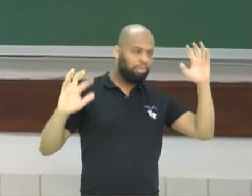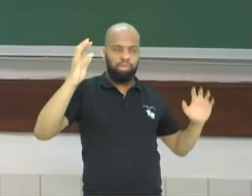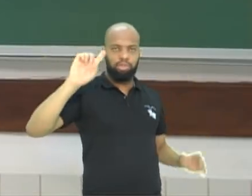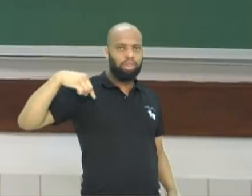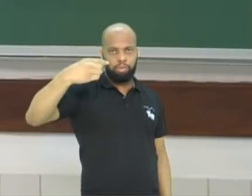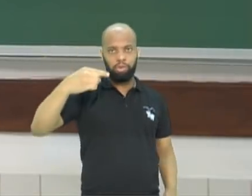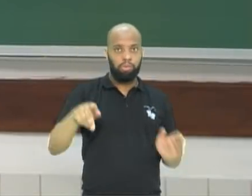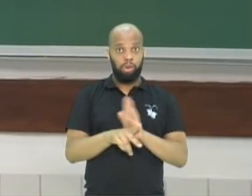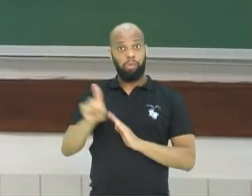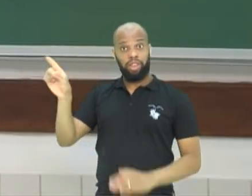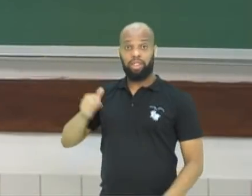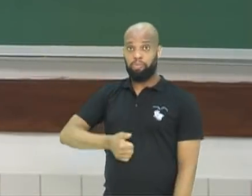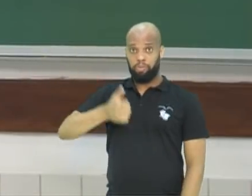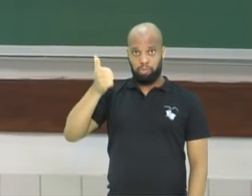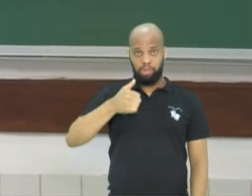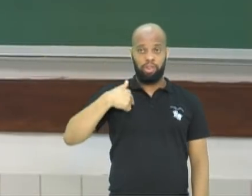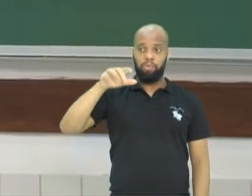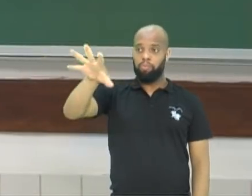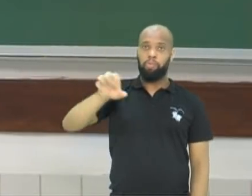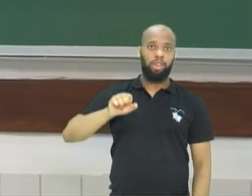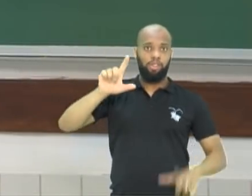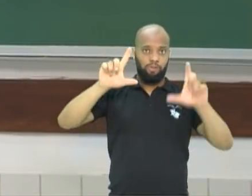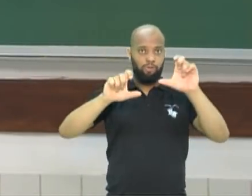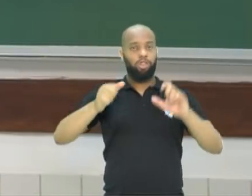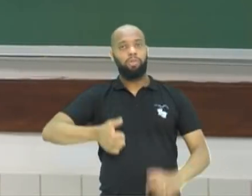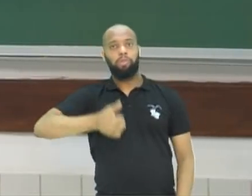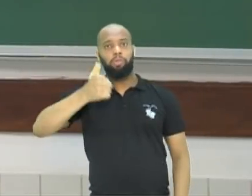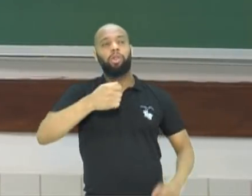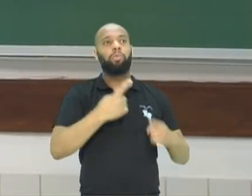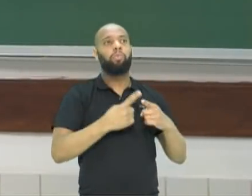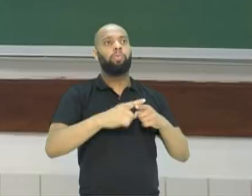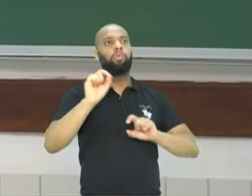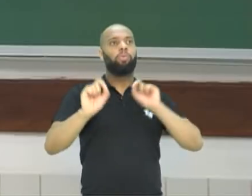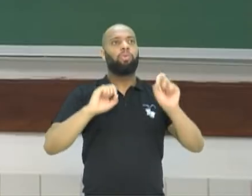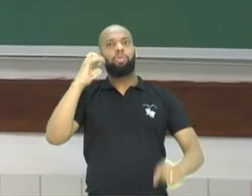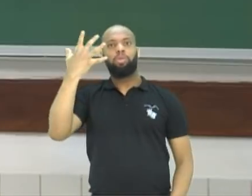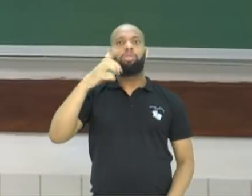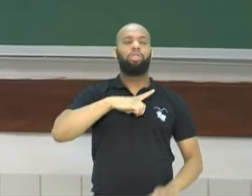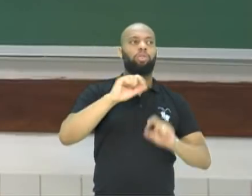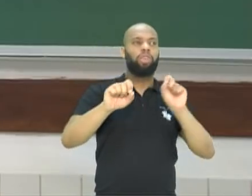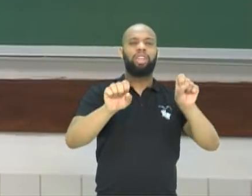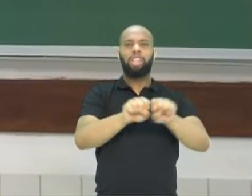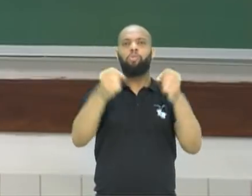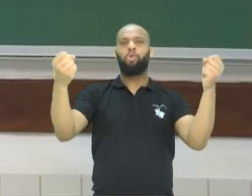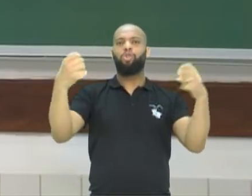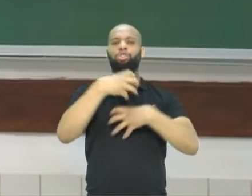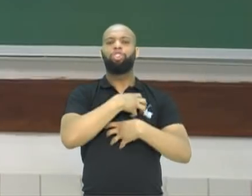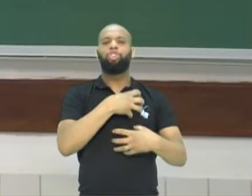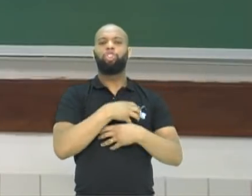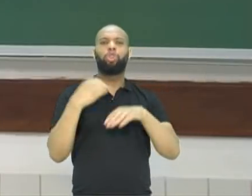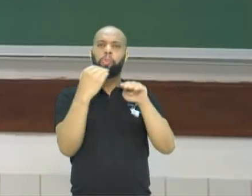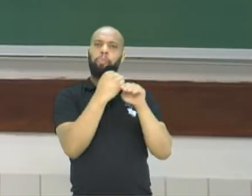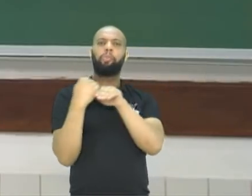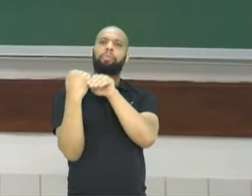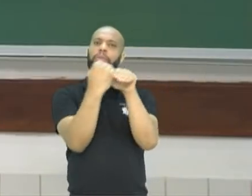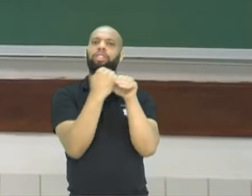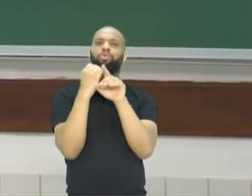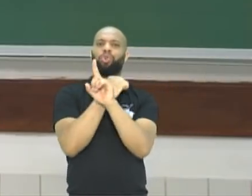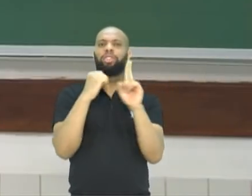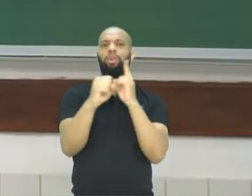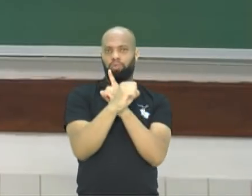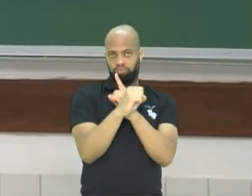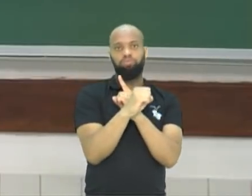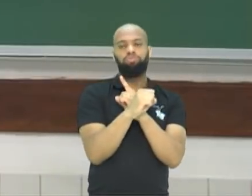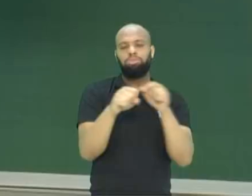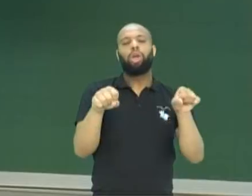posteriormente a essa primeira. Eu peguei a foto da primeira porque ali aconteceu uma quebra de padrão social e científico.